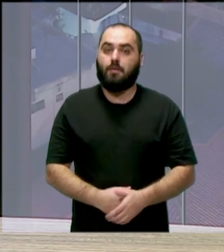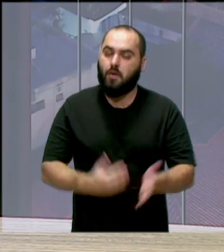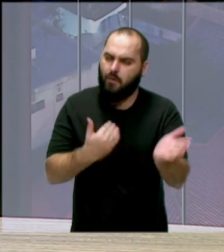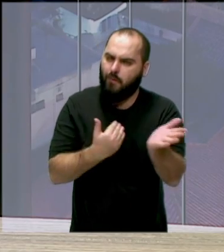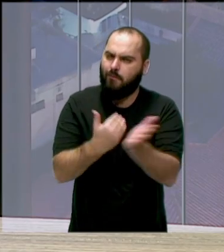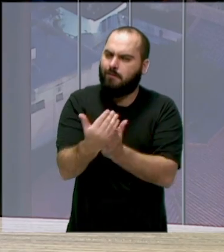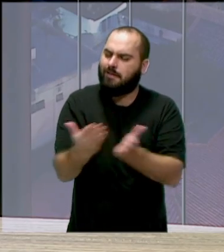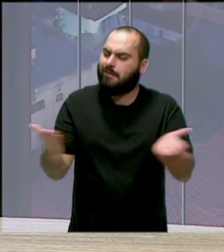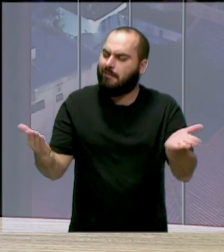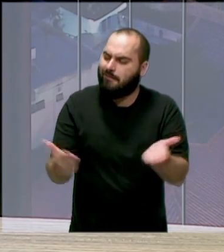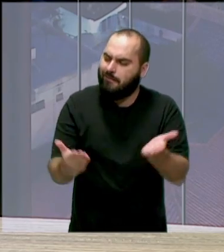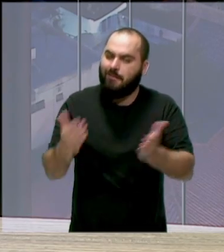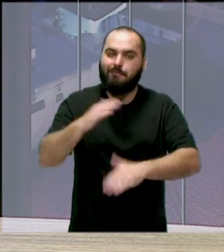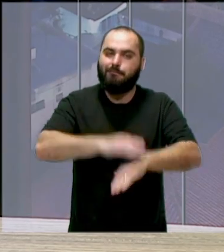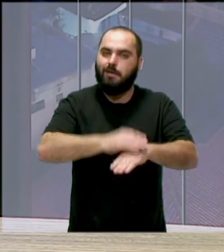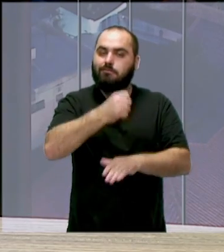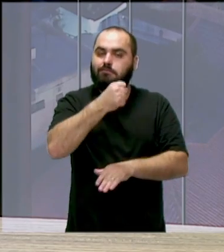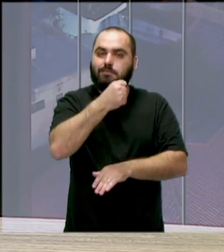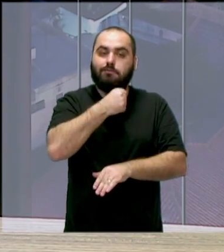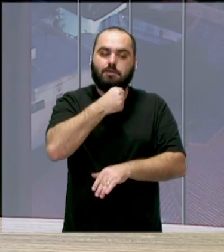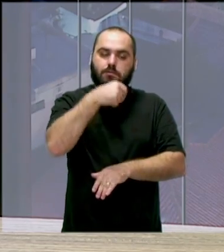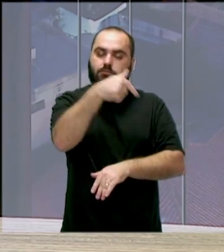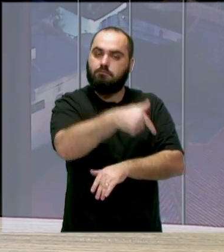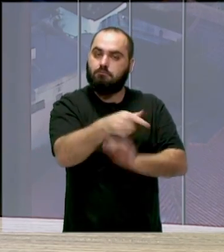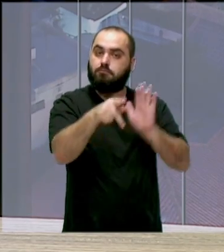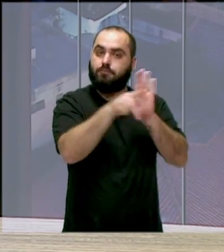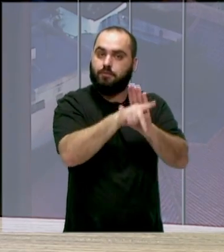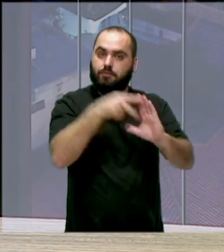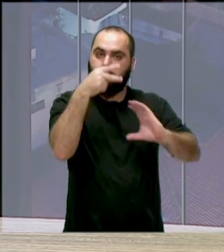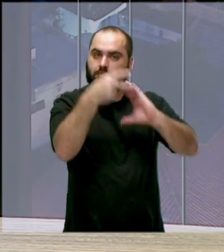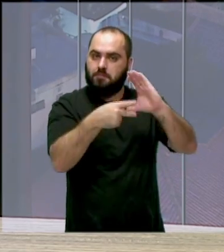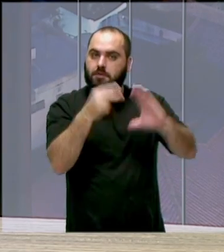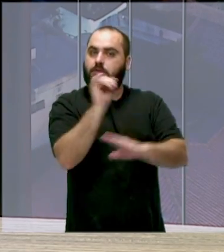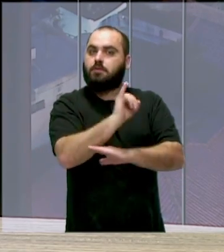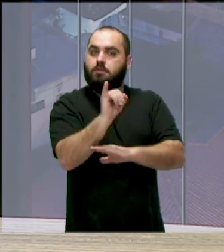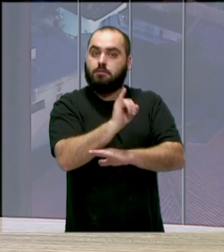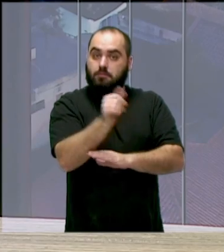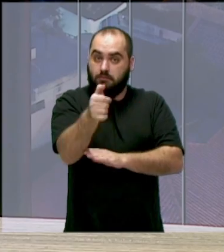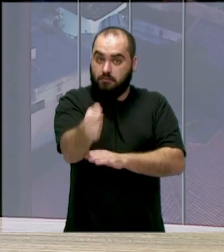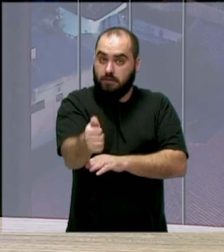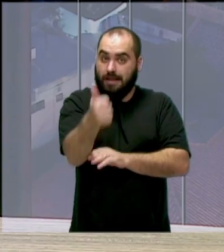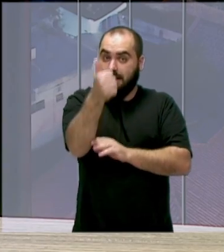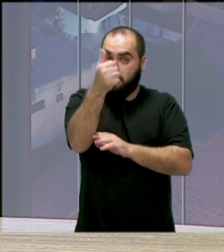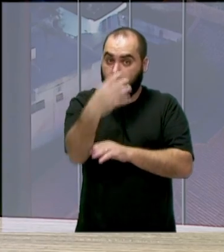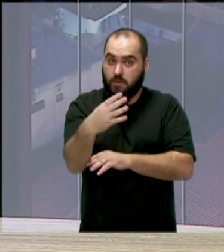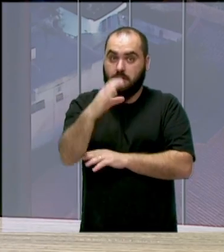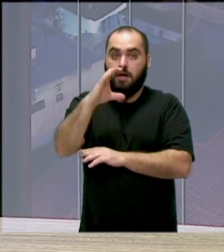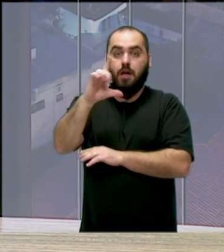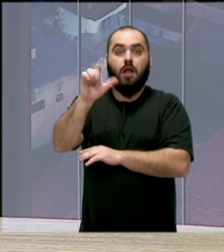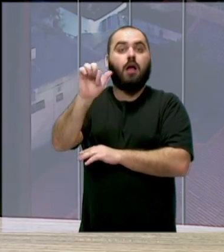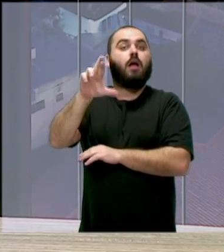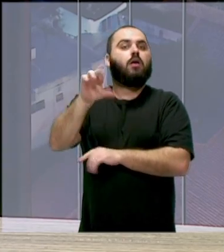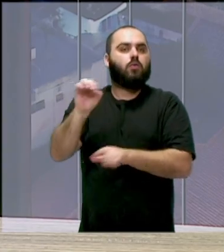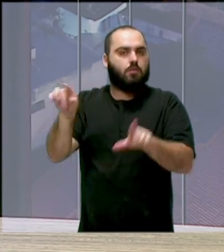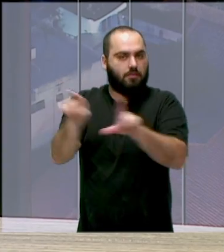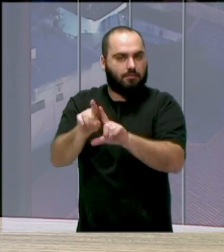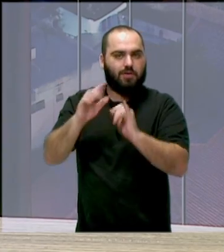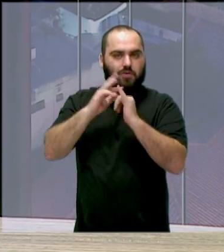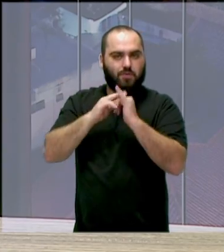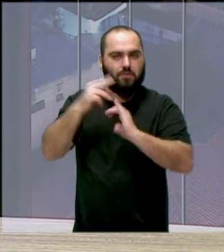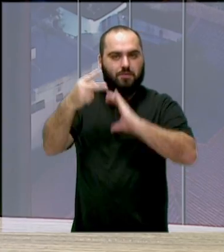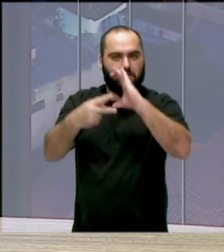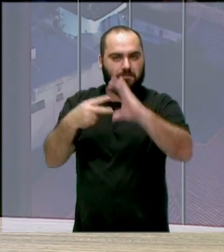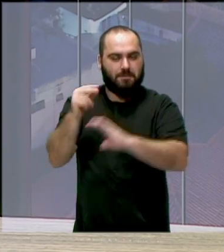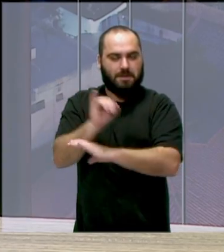Começa agora mais um Câmara Aberta pela TV Câmara de Itajaí, no canal 14 da Claro e também no YouTube da Câmara de Vereadores de